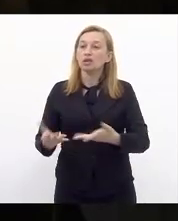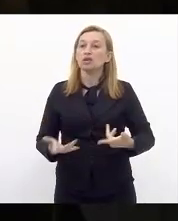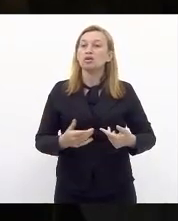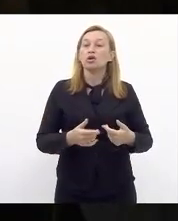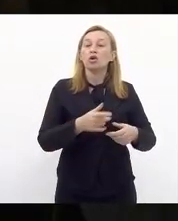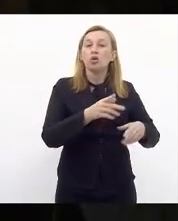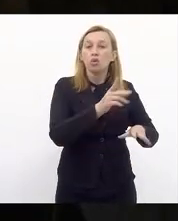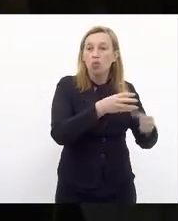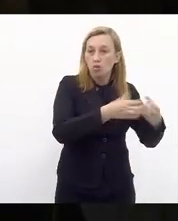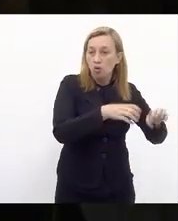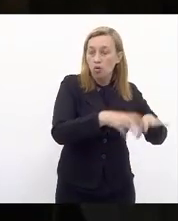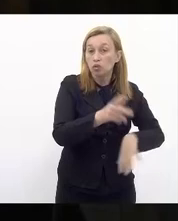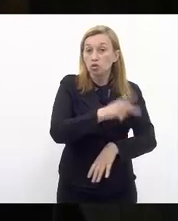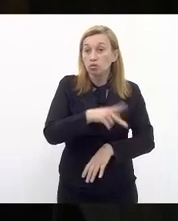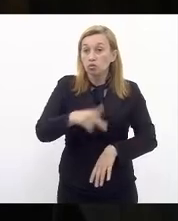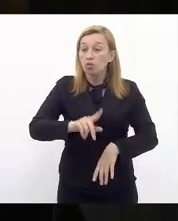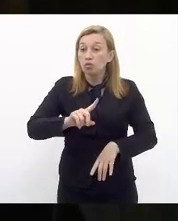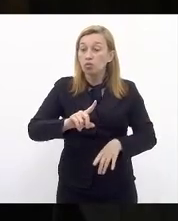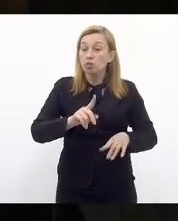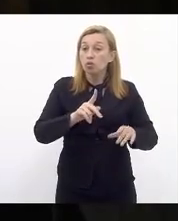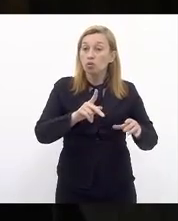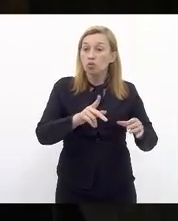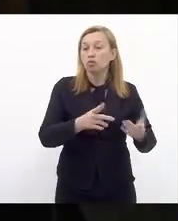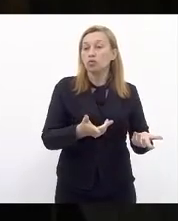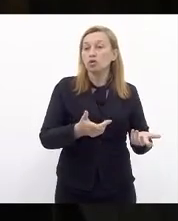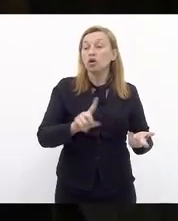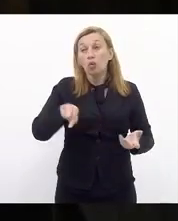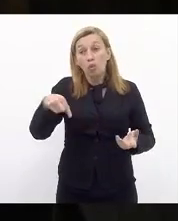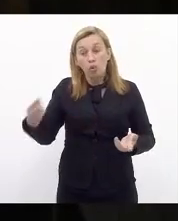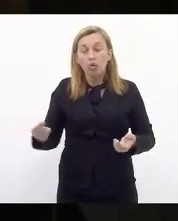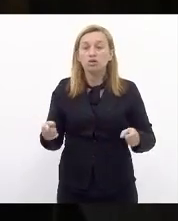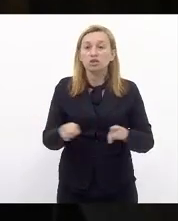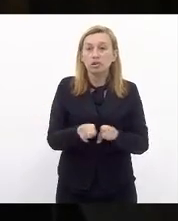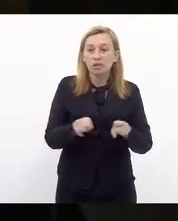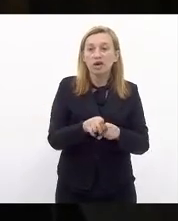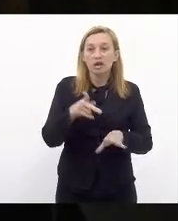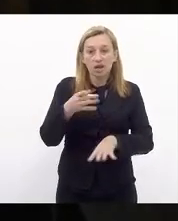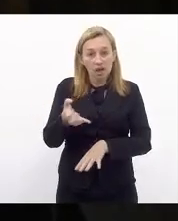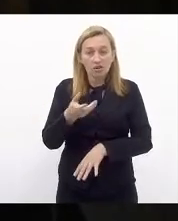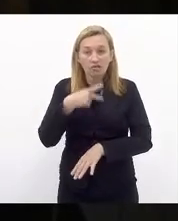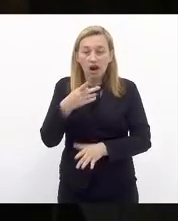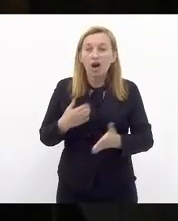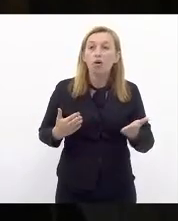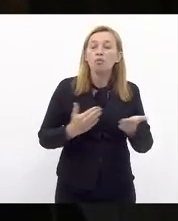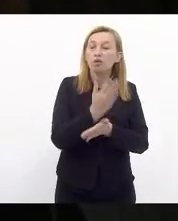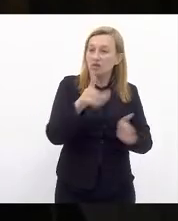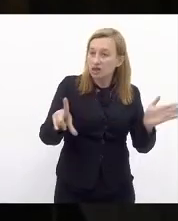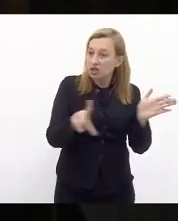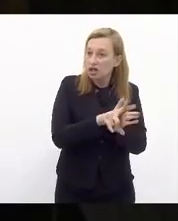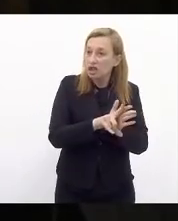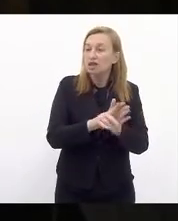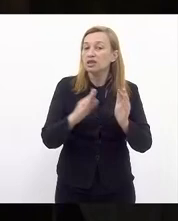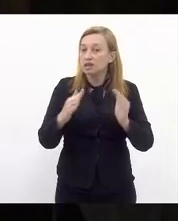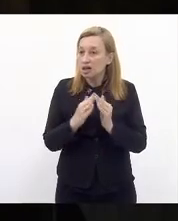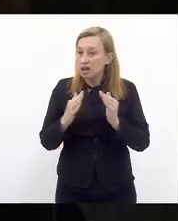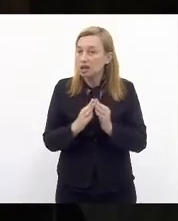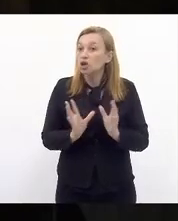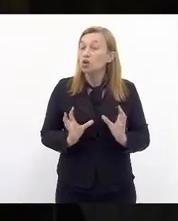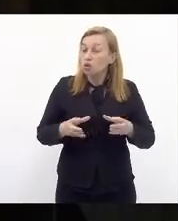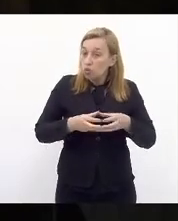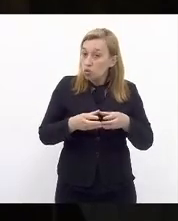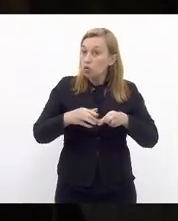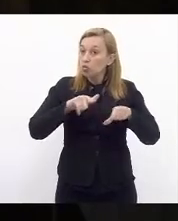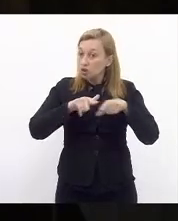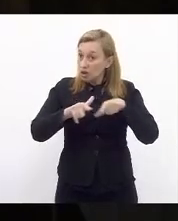aqui que é o concurso público mas o outro eu quero falar de novo sobre isso já é uma lei aprovada nessa casa já tem um grupo